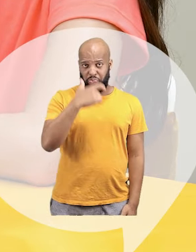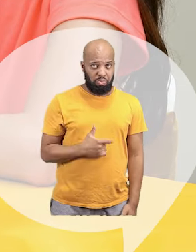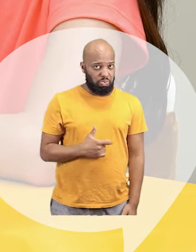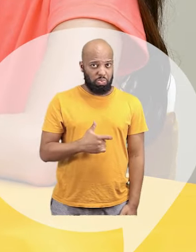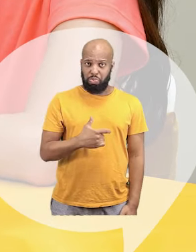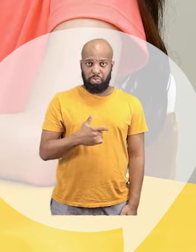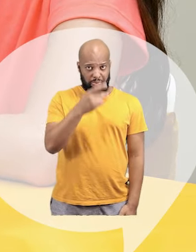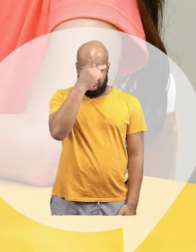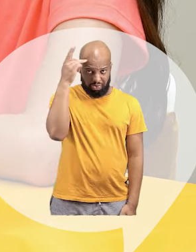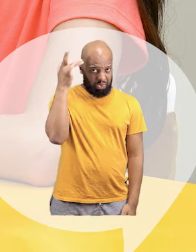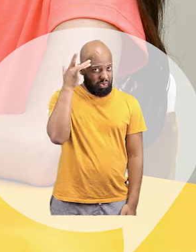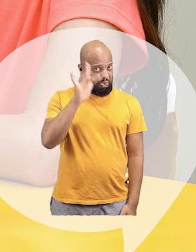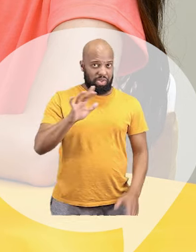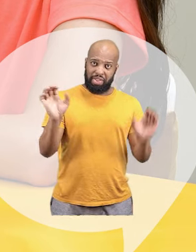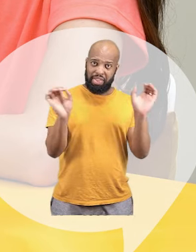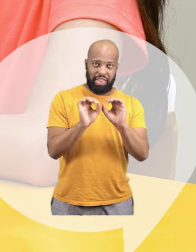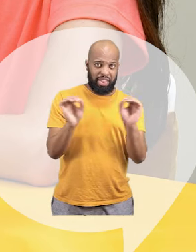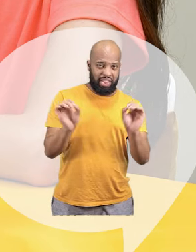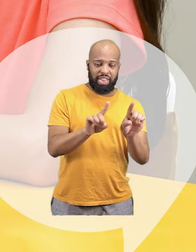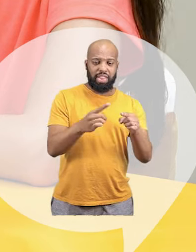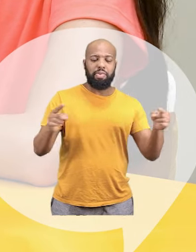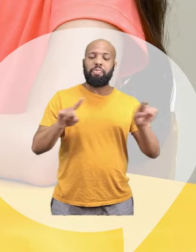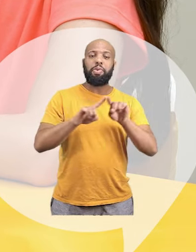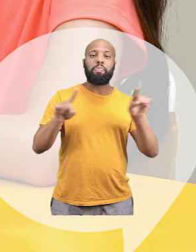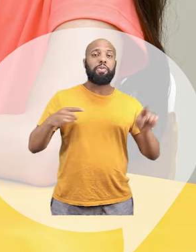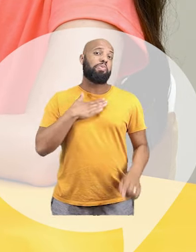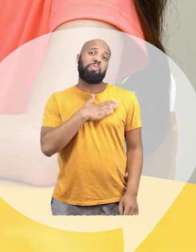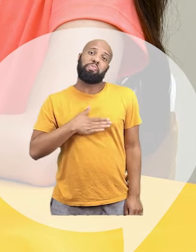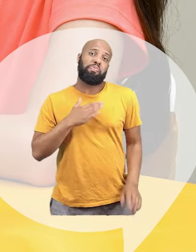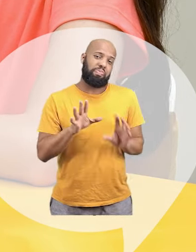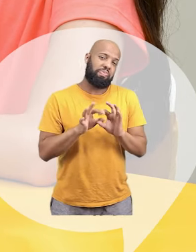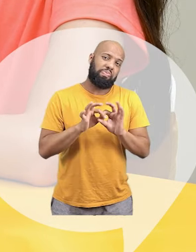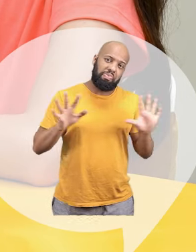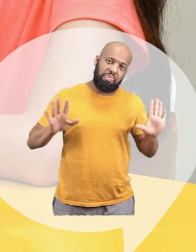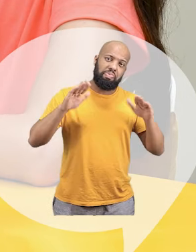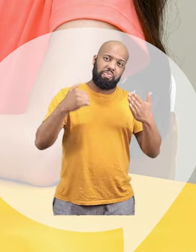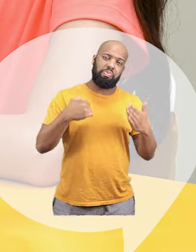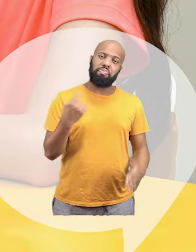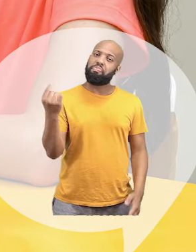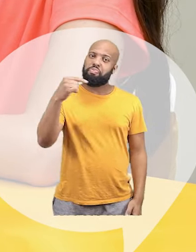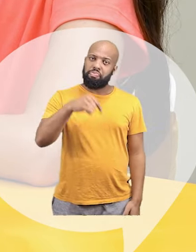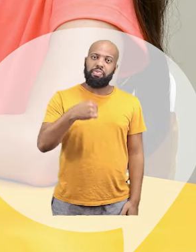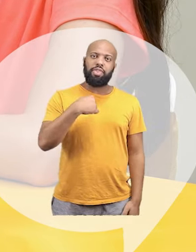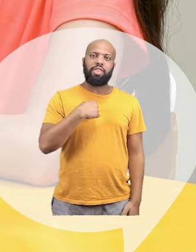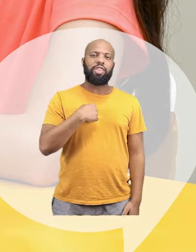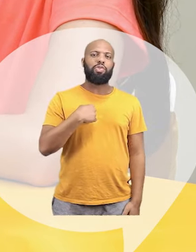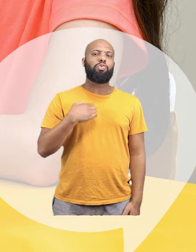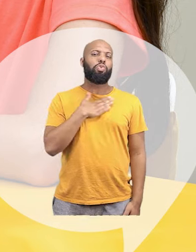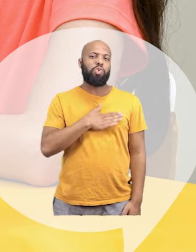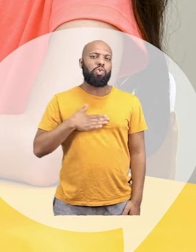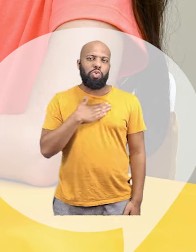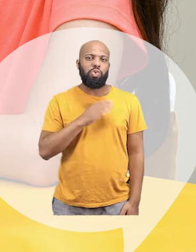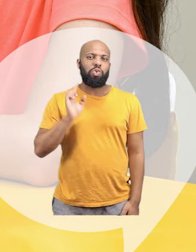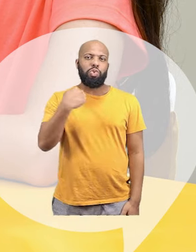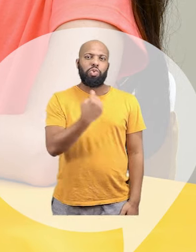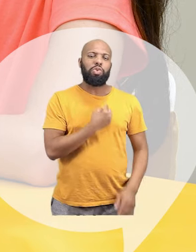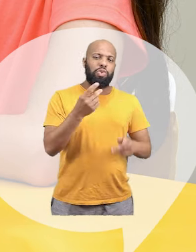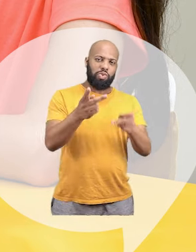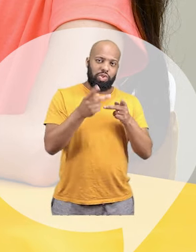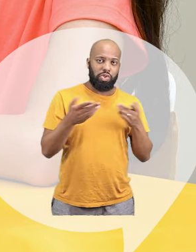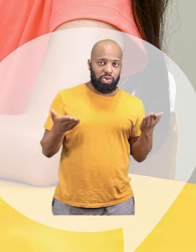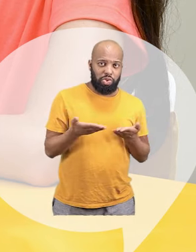eu sou a pessoa aqui não entendo nada de música mas a prestação é livre né então estamos aí sou muito fã